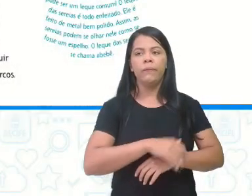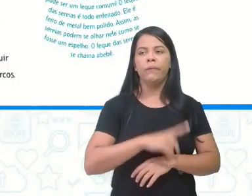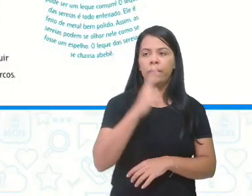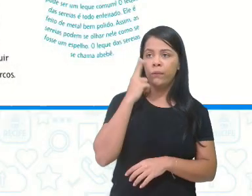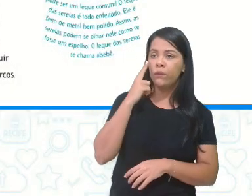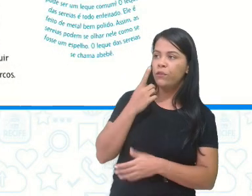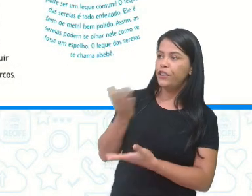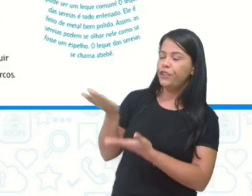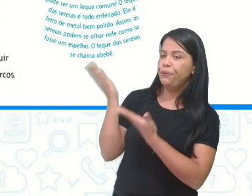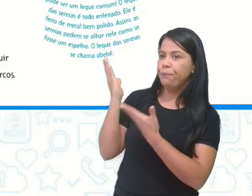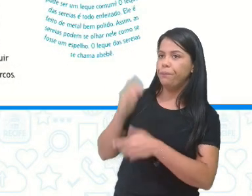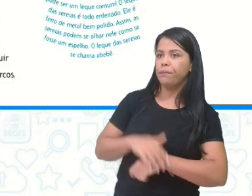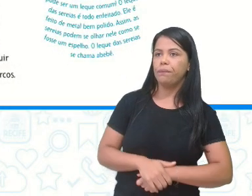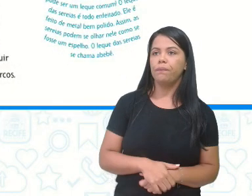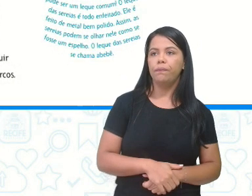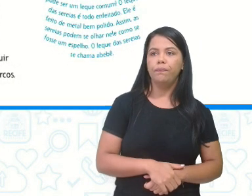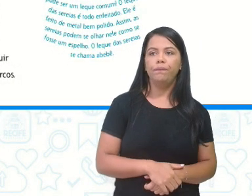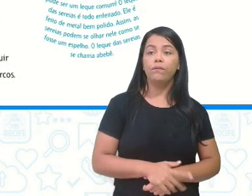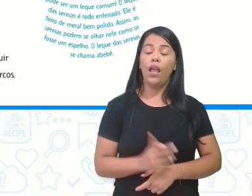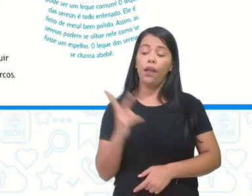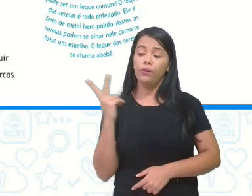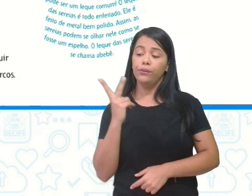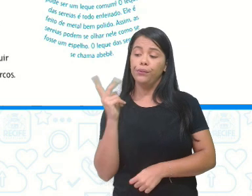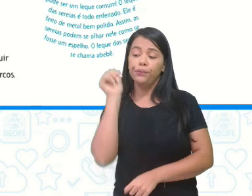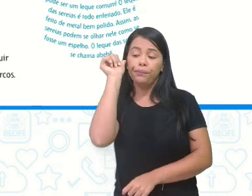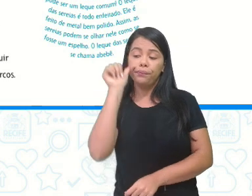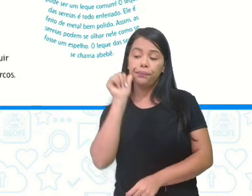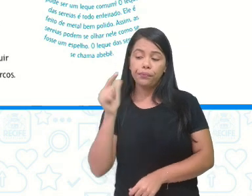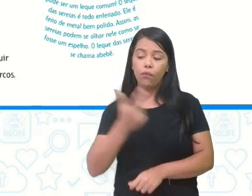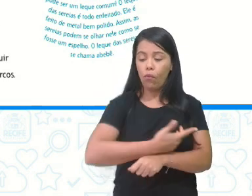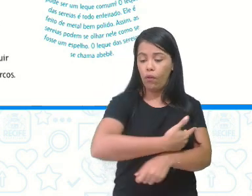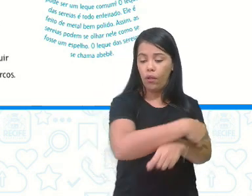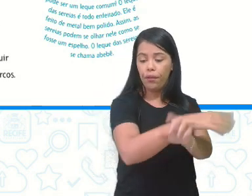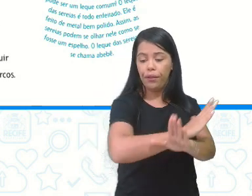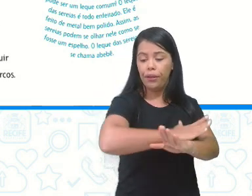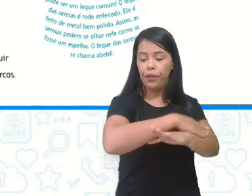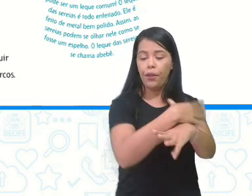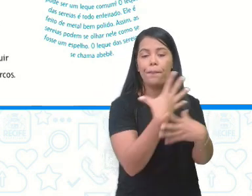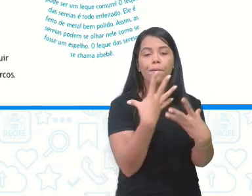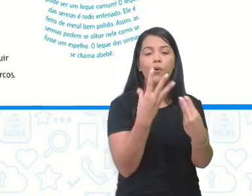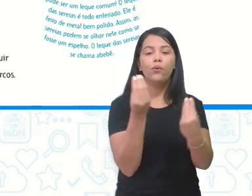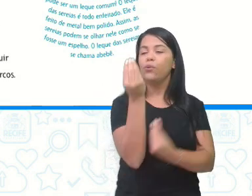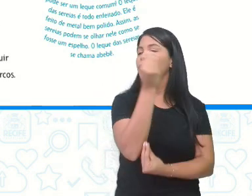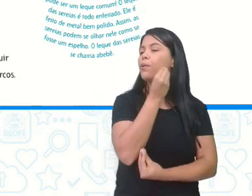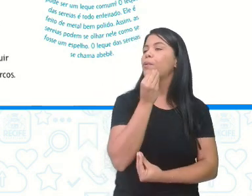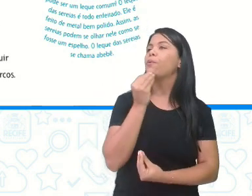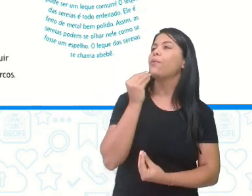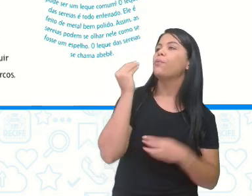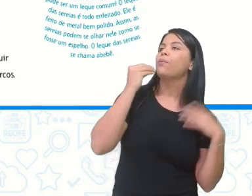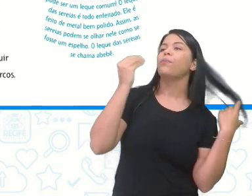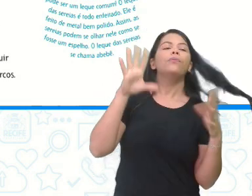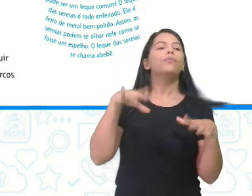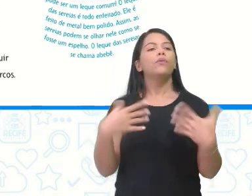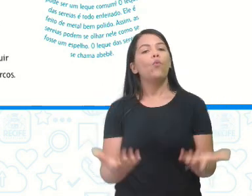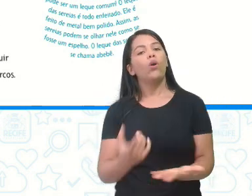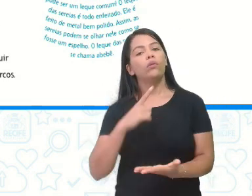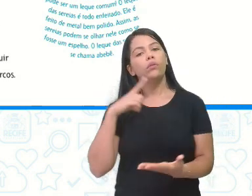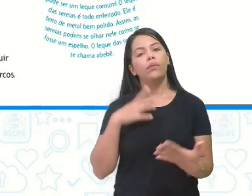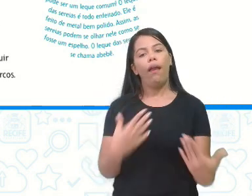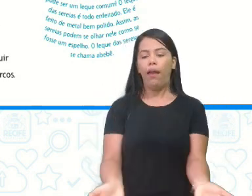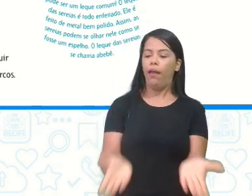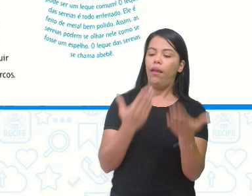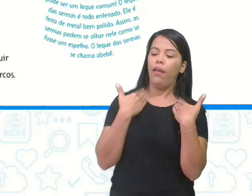só. Kianda e Kissimbi são duas sereias vaidosas. Quando sentem calor, elas